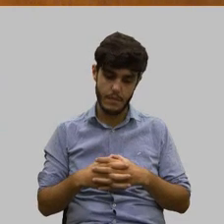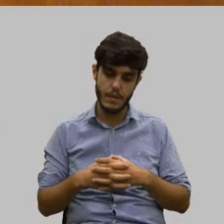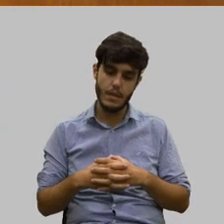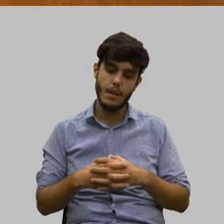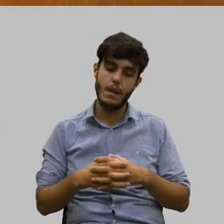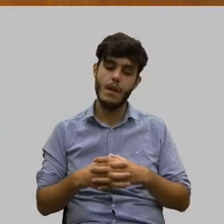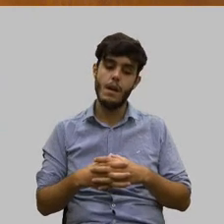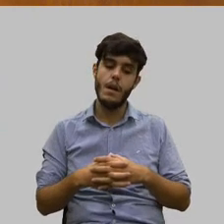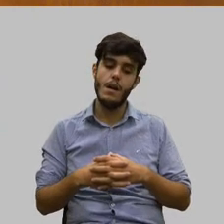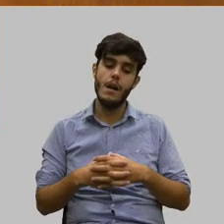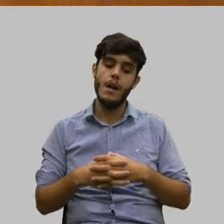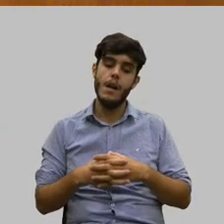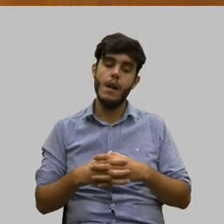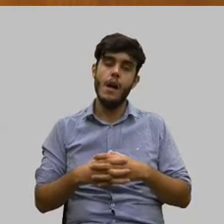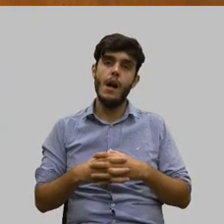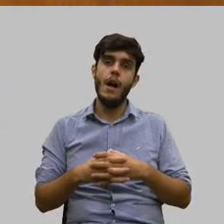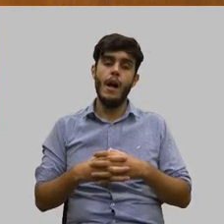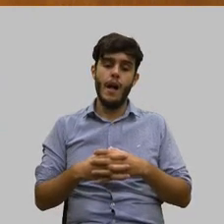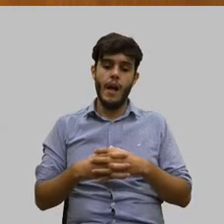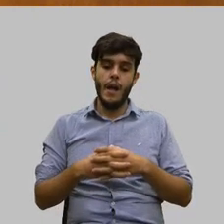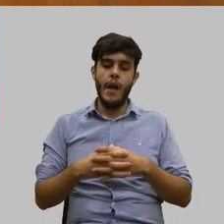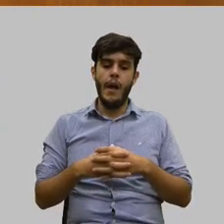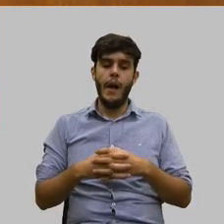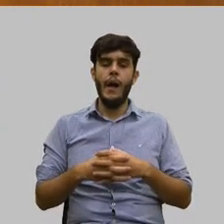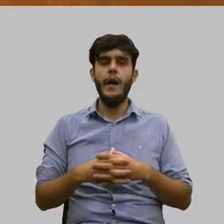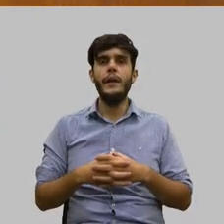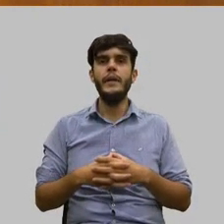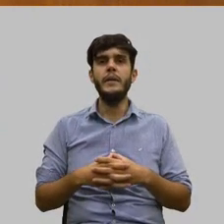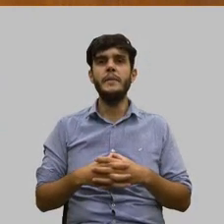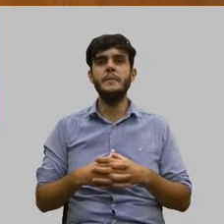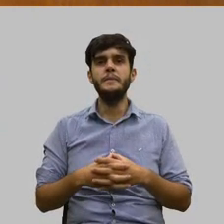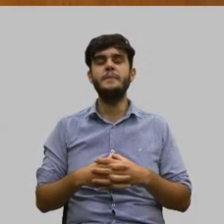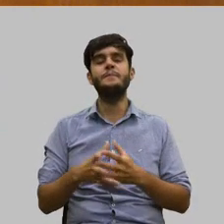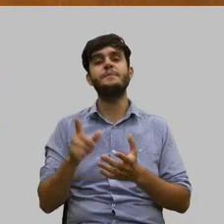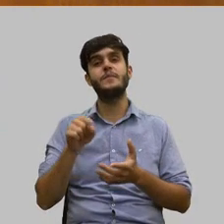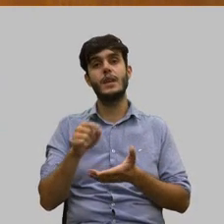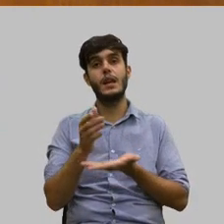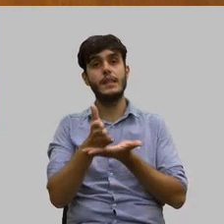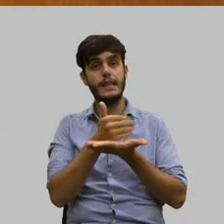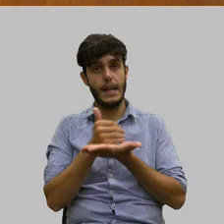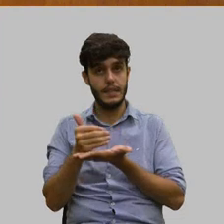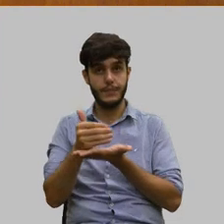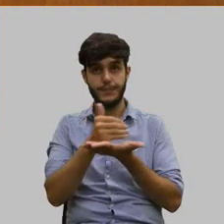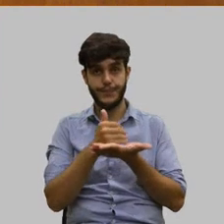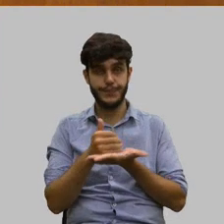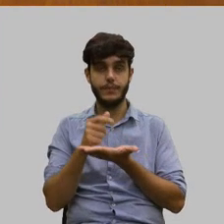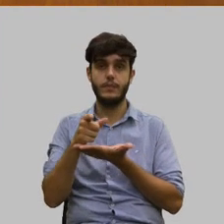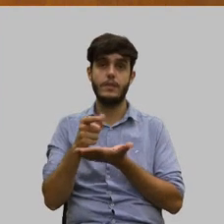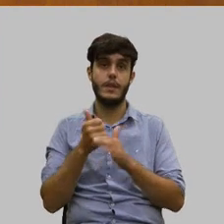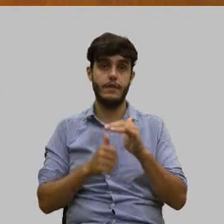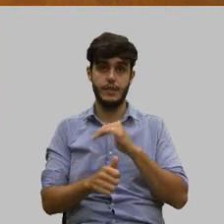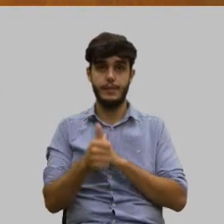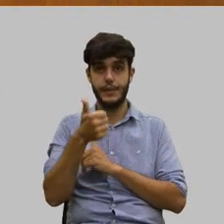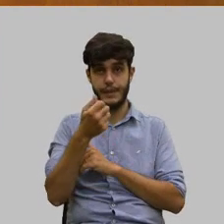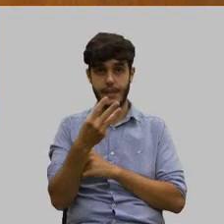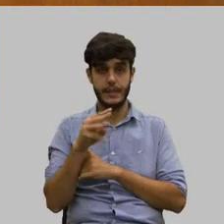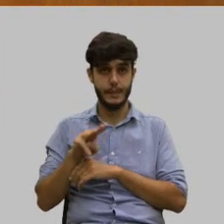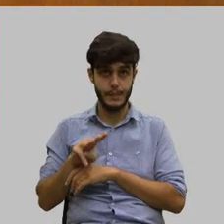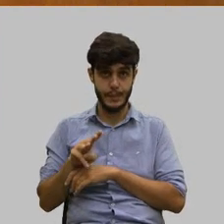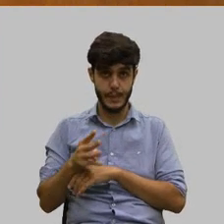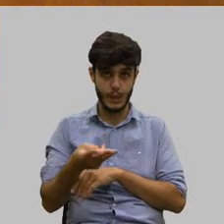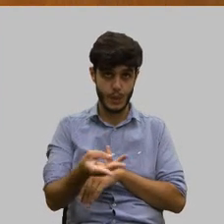mesmo mas eh a questão do do investimento é aqueles 13 milhões que nós tivemos